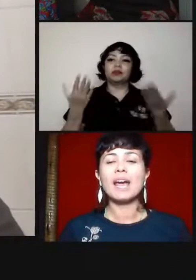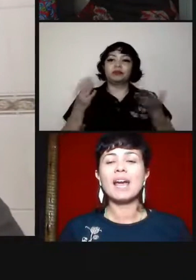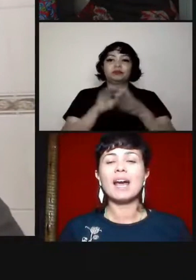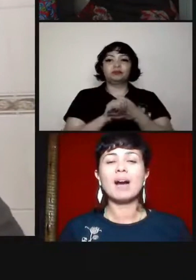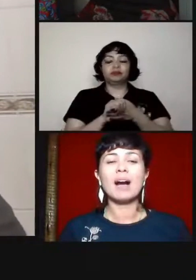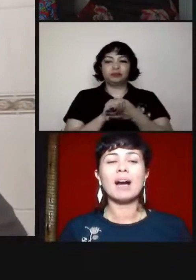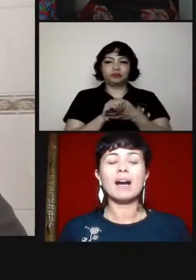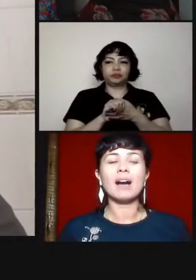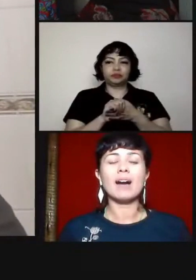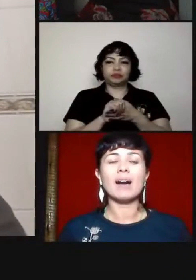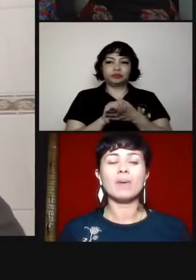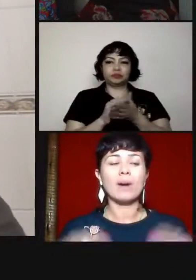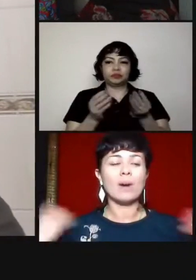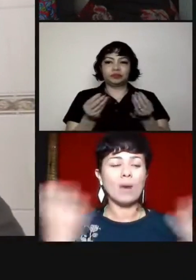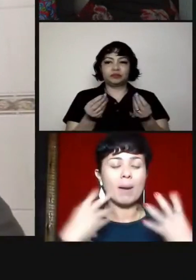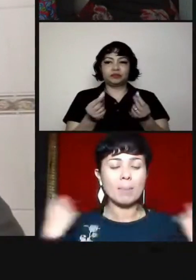É,